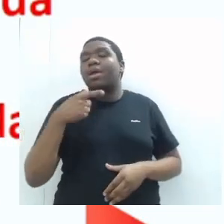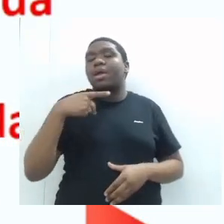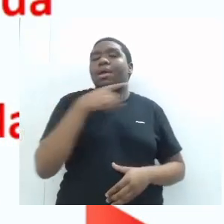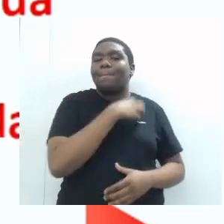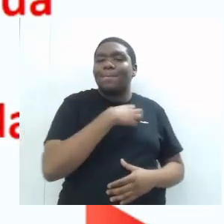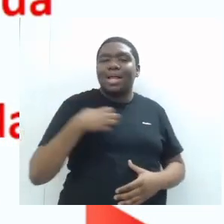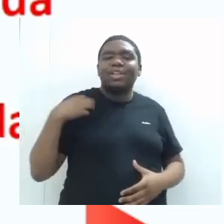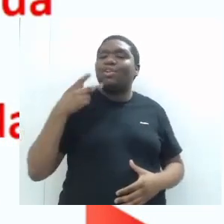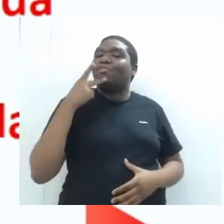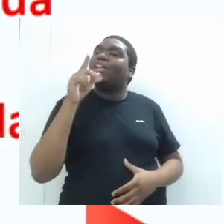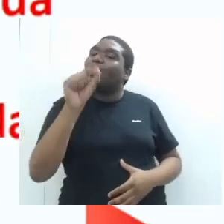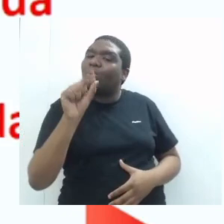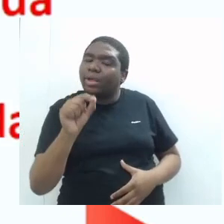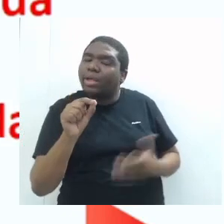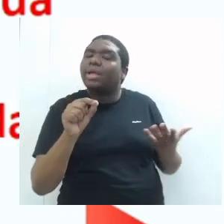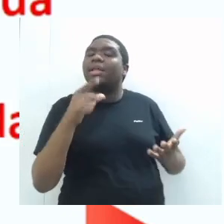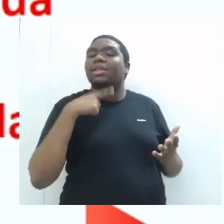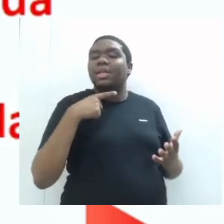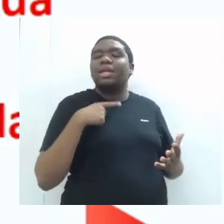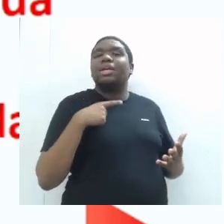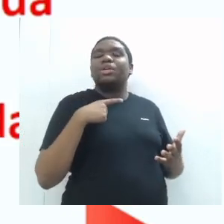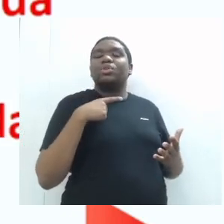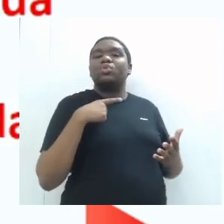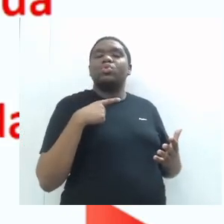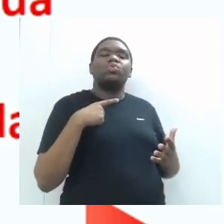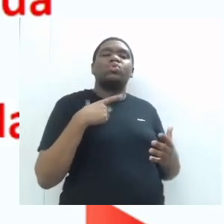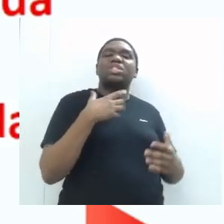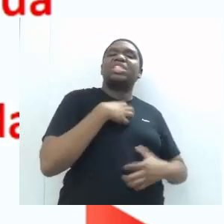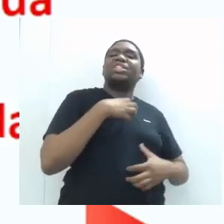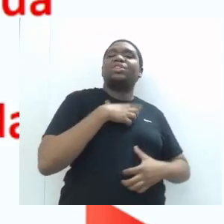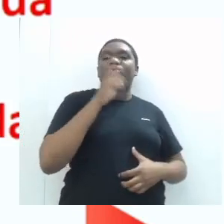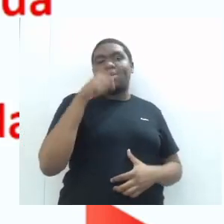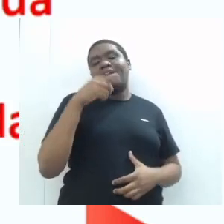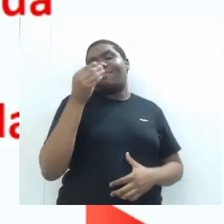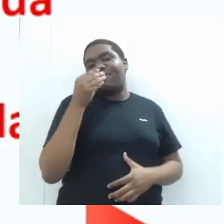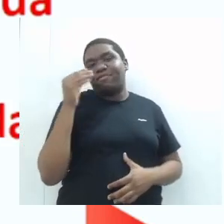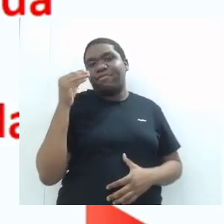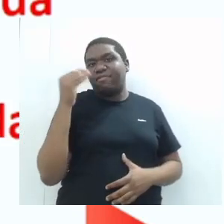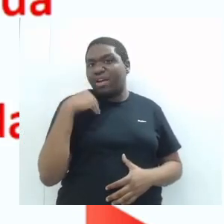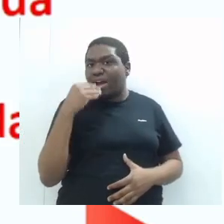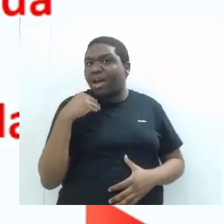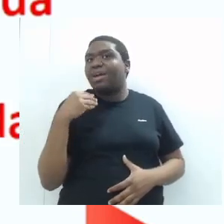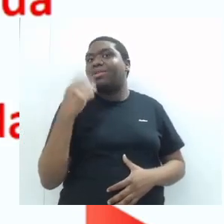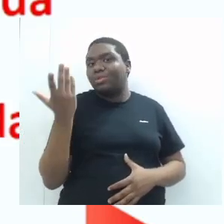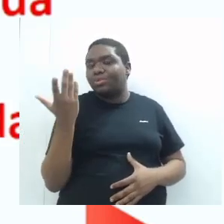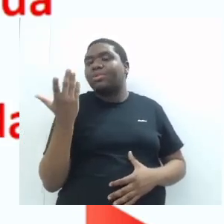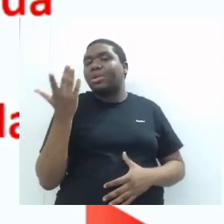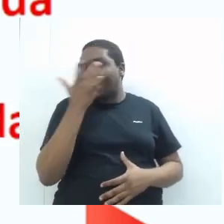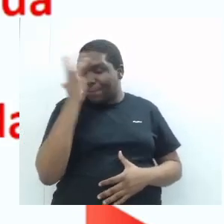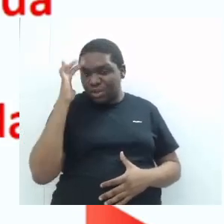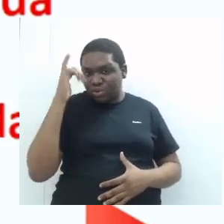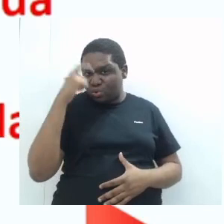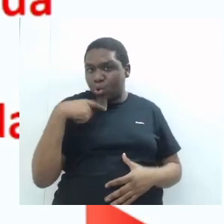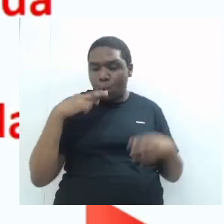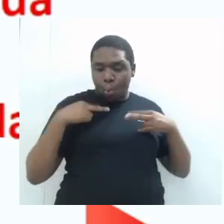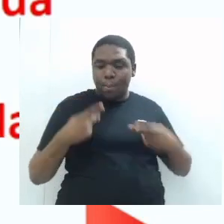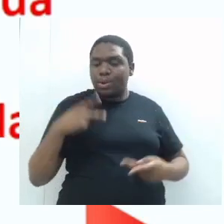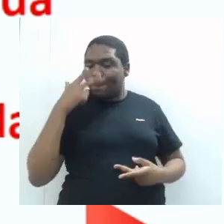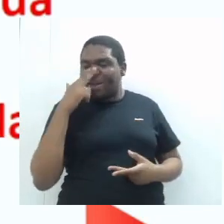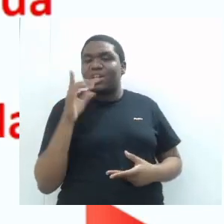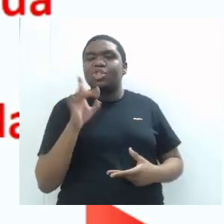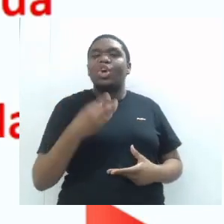são falhos e conduzem os seres humanos a uma vida de ignorância, presa às